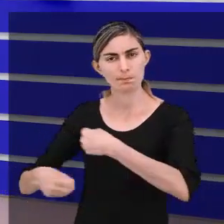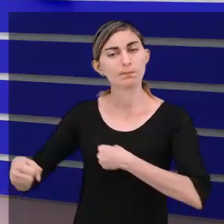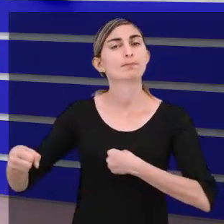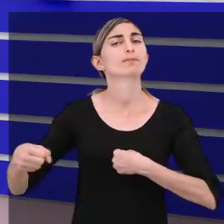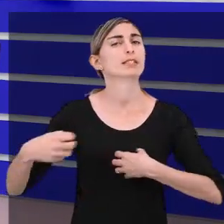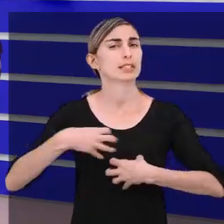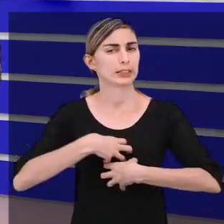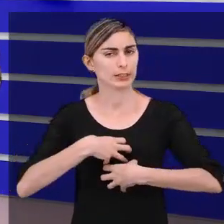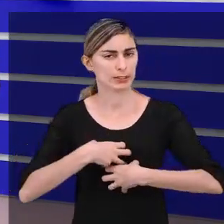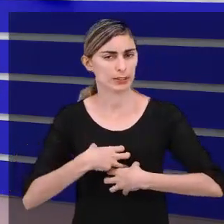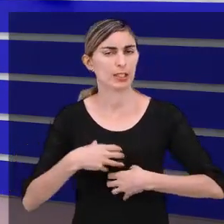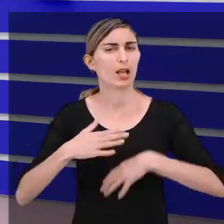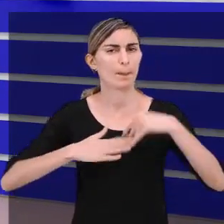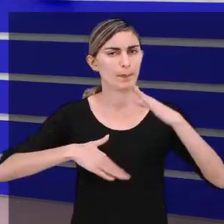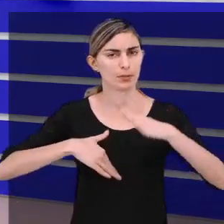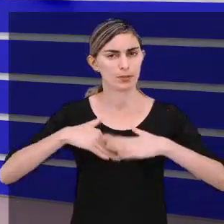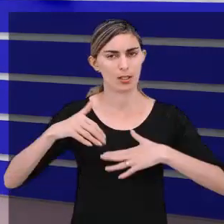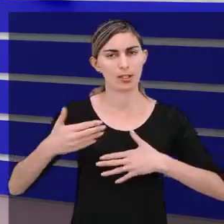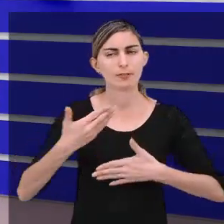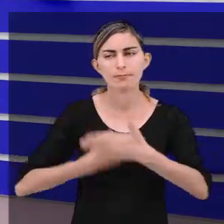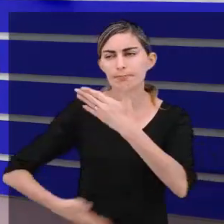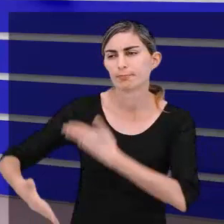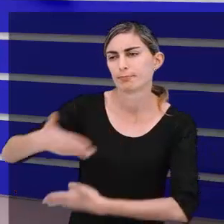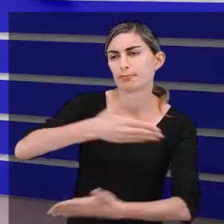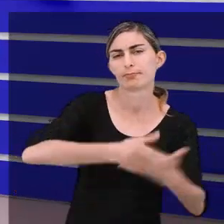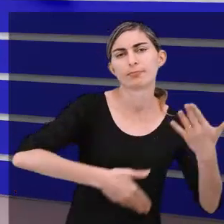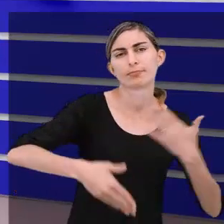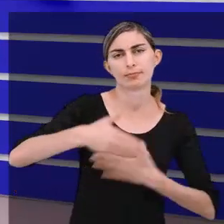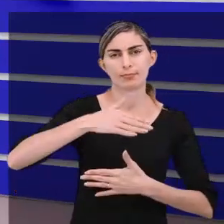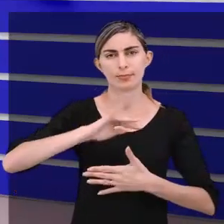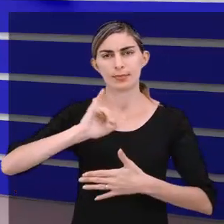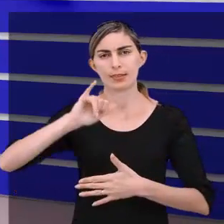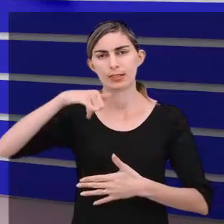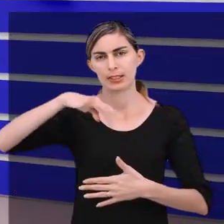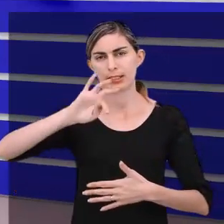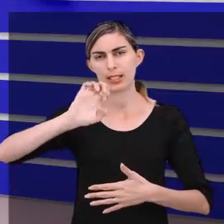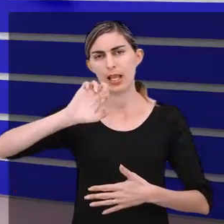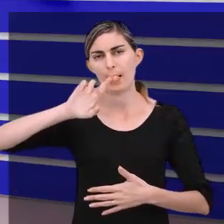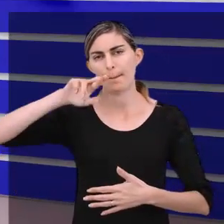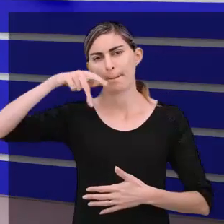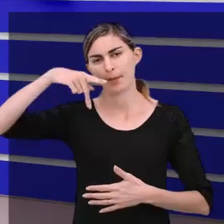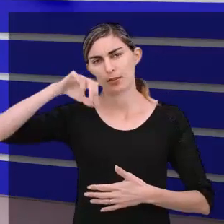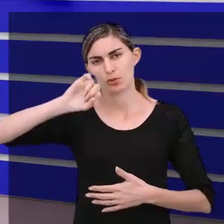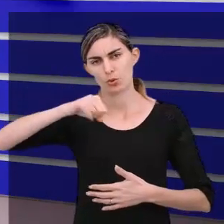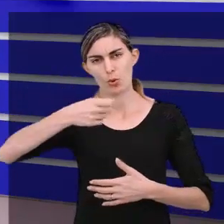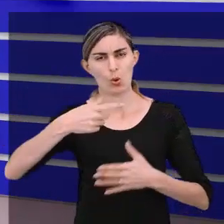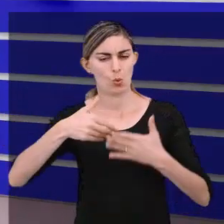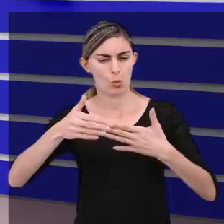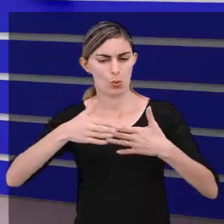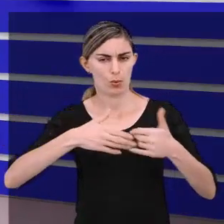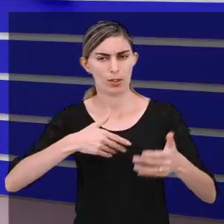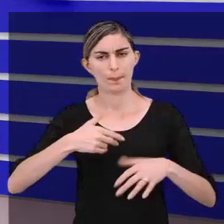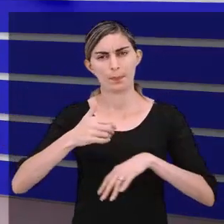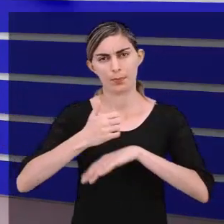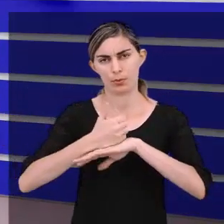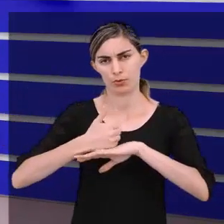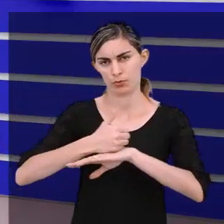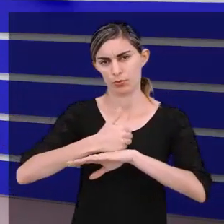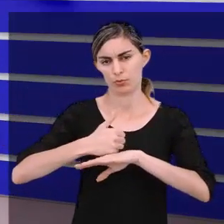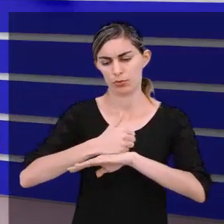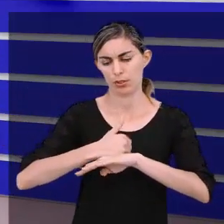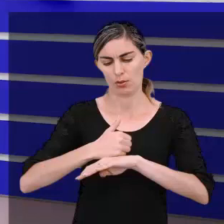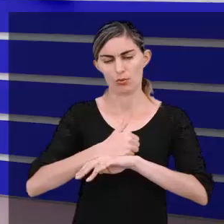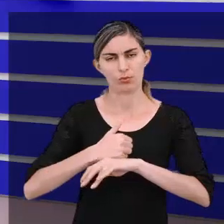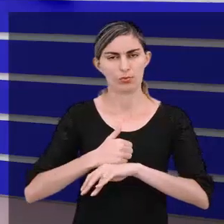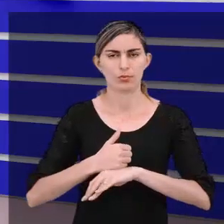outro, e a capacidade de se relacionar, o relacionamento interpessoal. Não há qualquer profissional, não existe nenhum